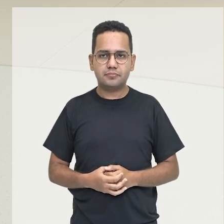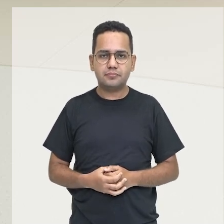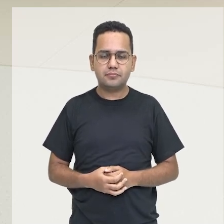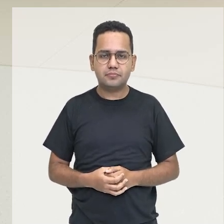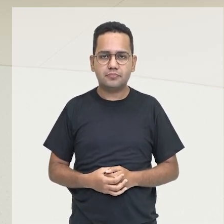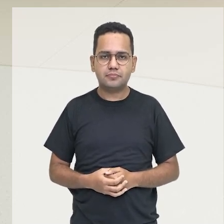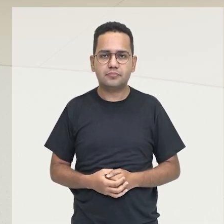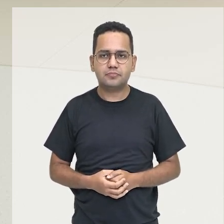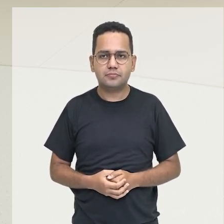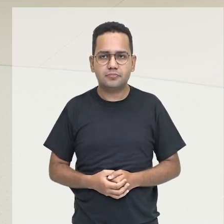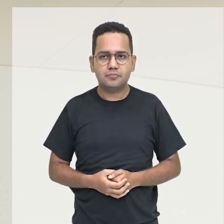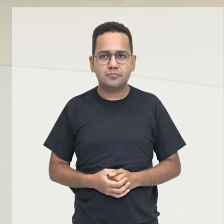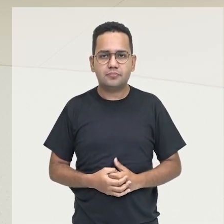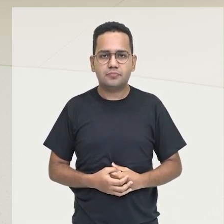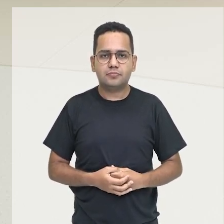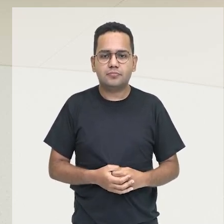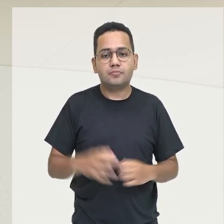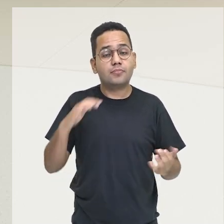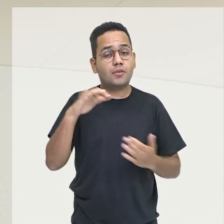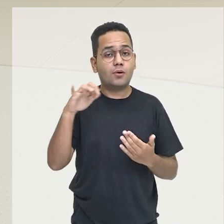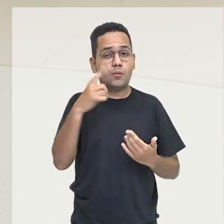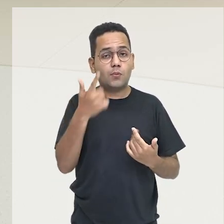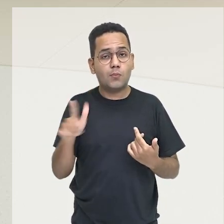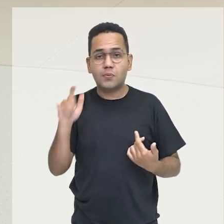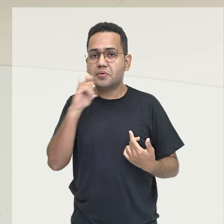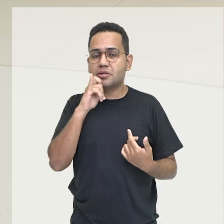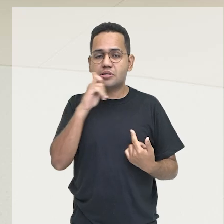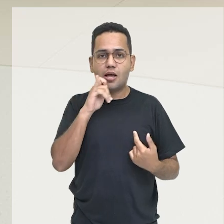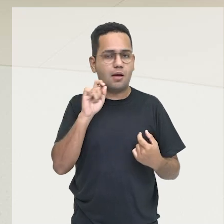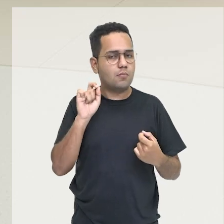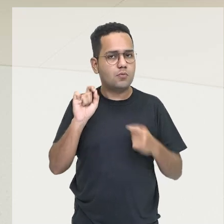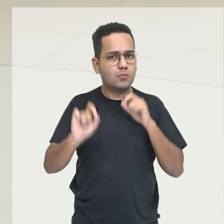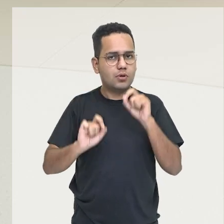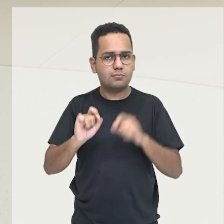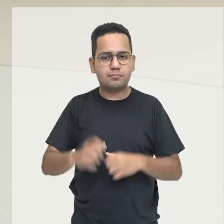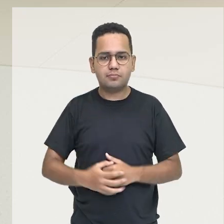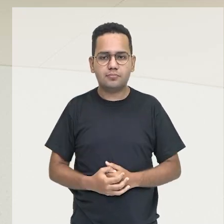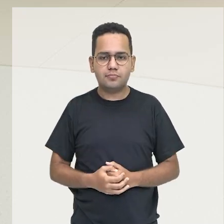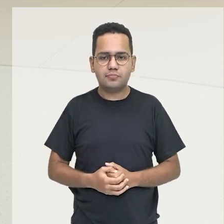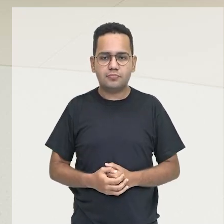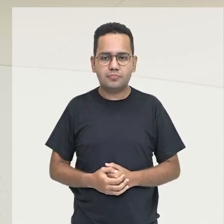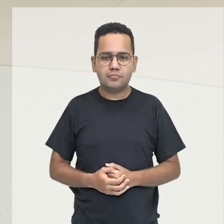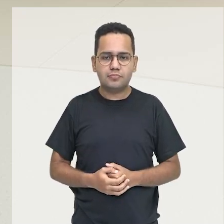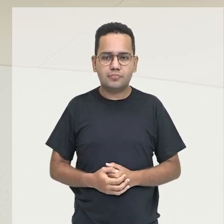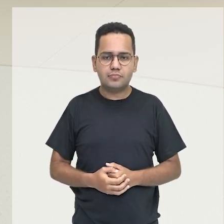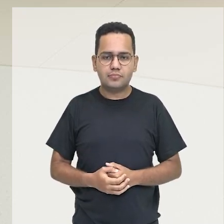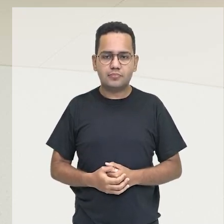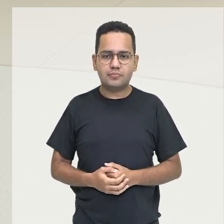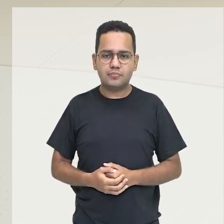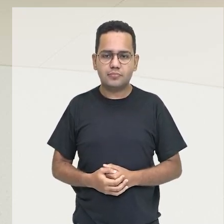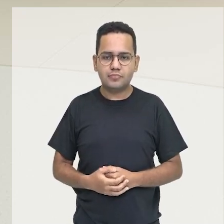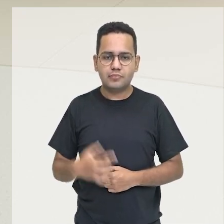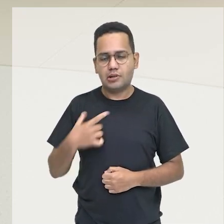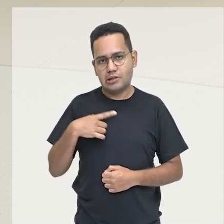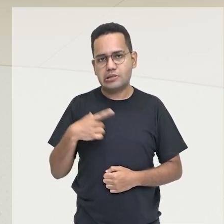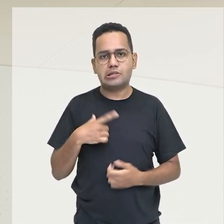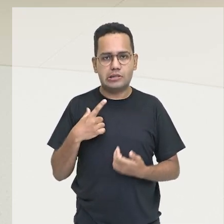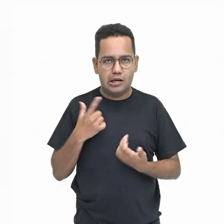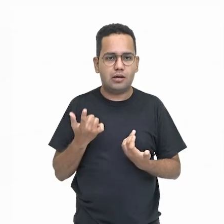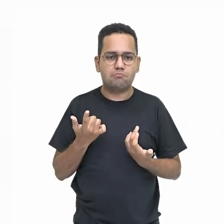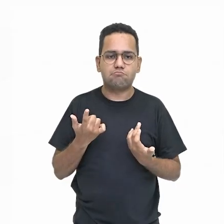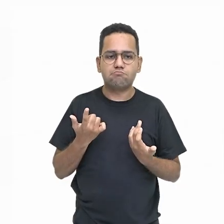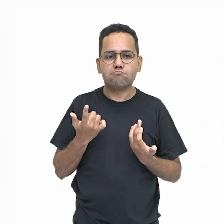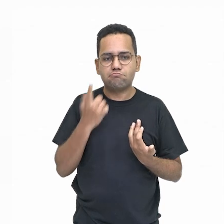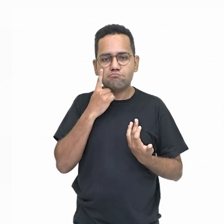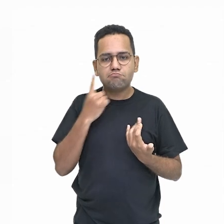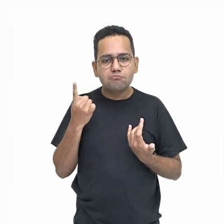E outros exemplos também muito importantes que envolvem aí a aplicação da condução. Vejam,